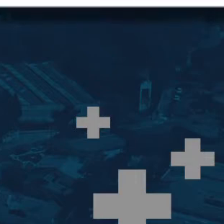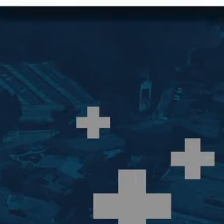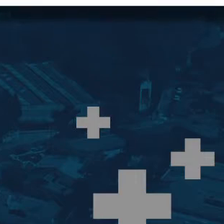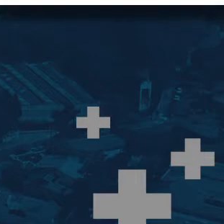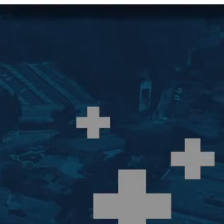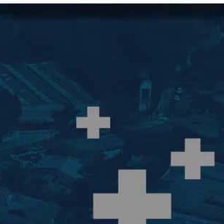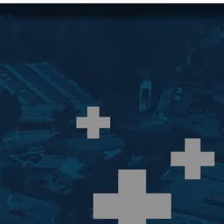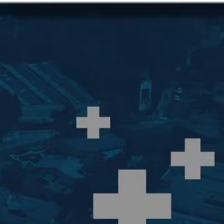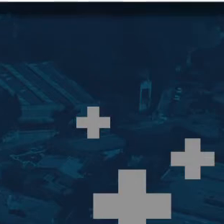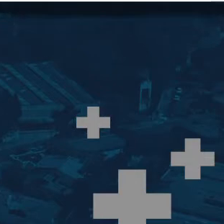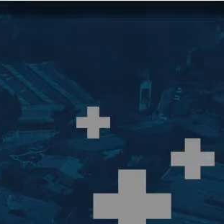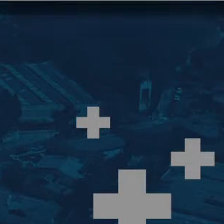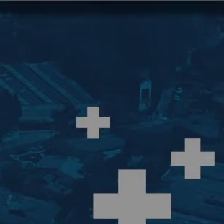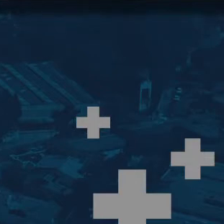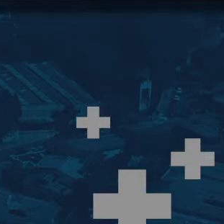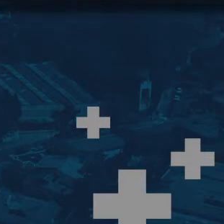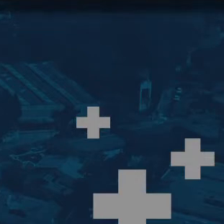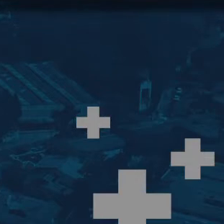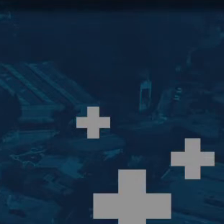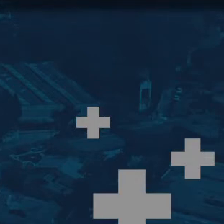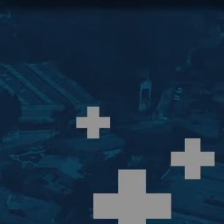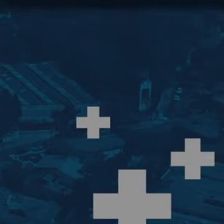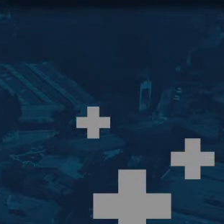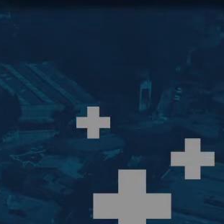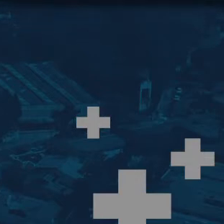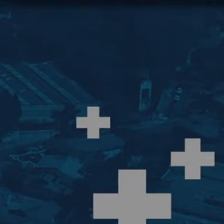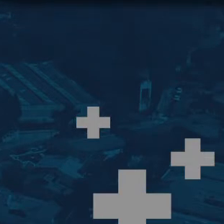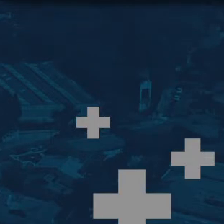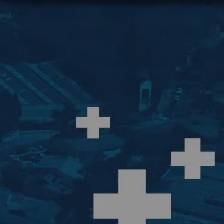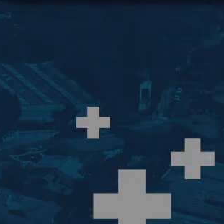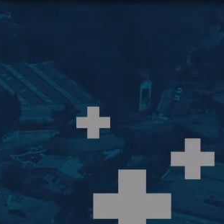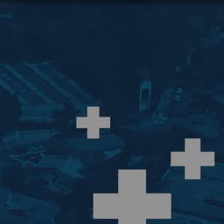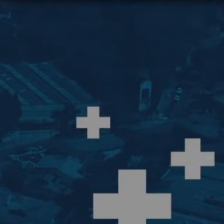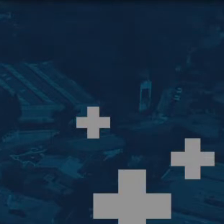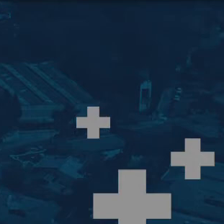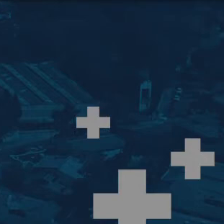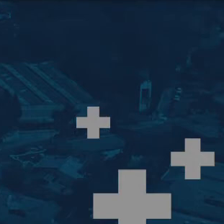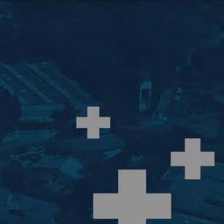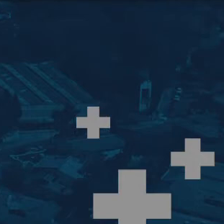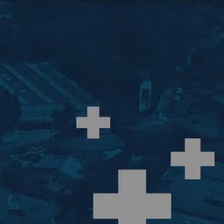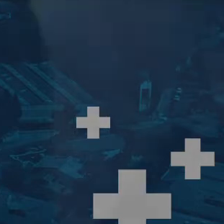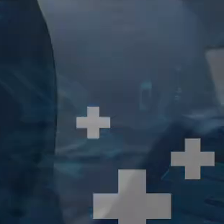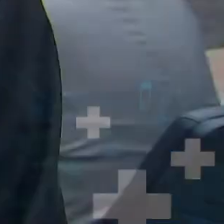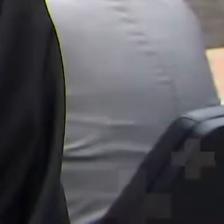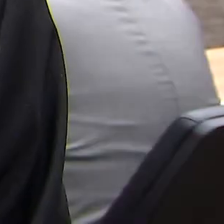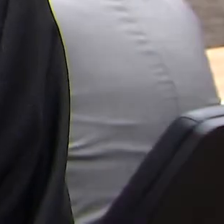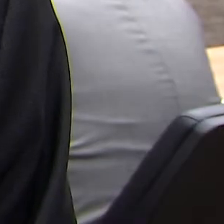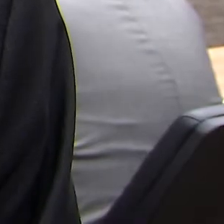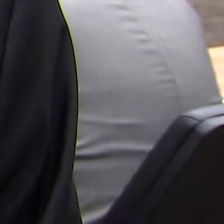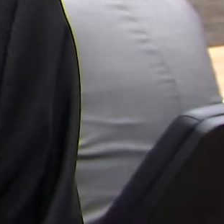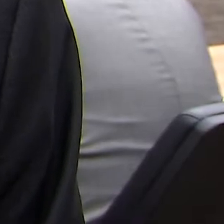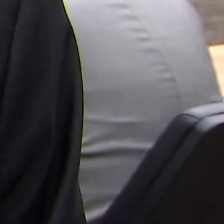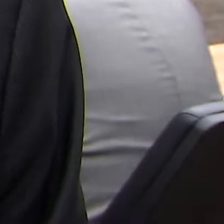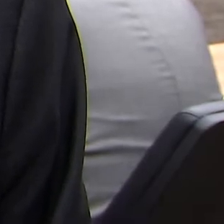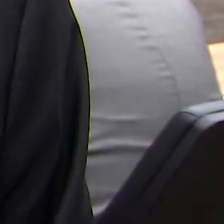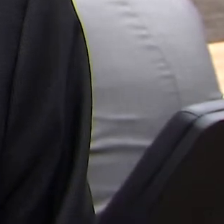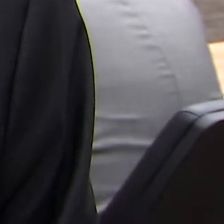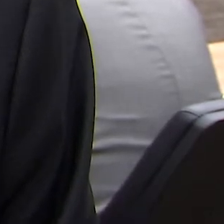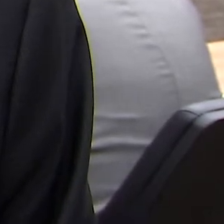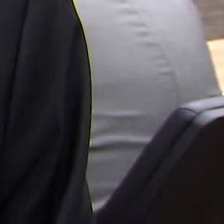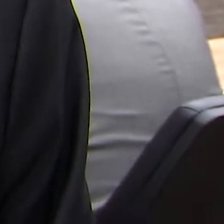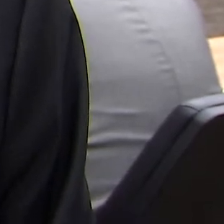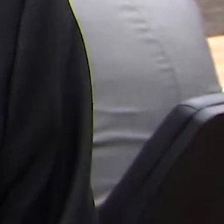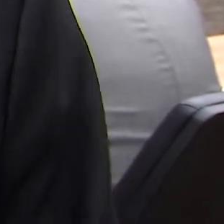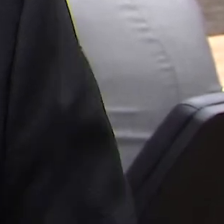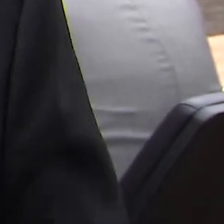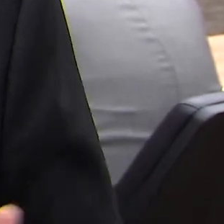Metropolitana de Campinas para que adotem as medidas cabíveis para a criação de um cartório no distrito de Campo Grande. Hoje, primeiro, a população da região do